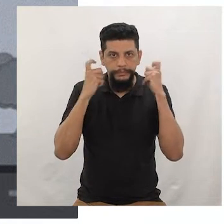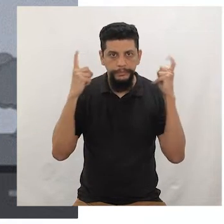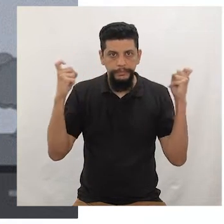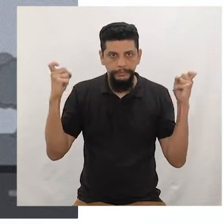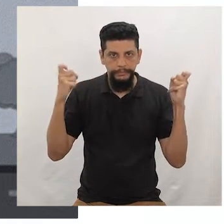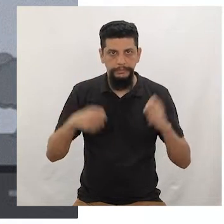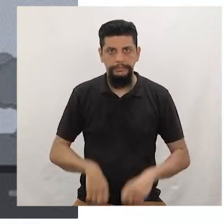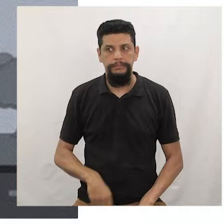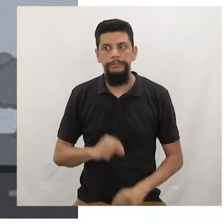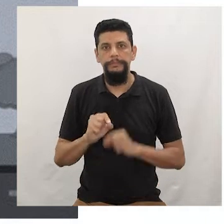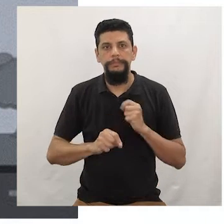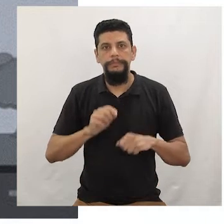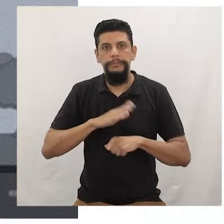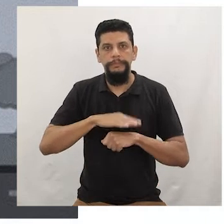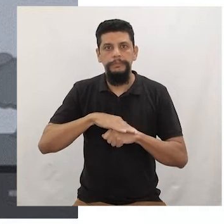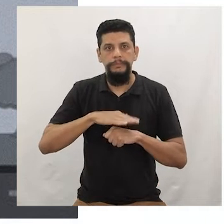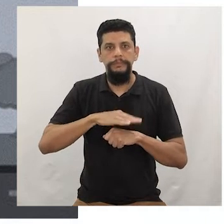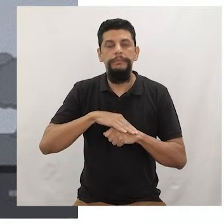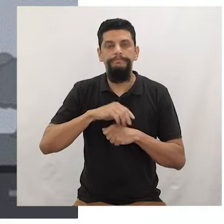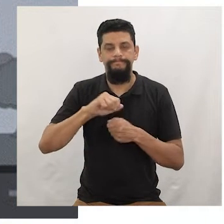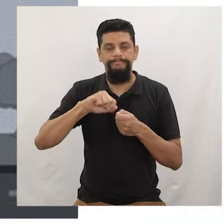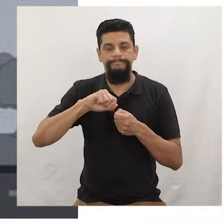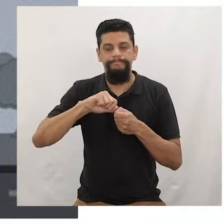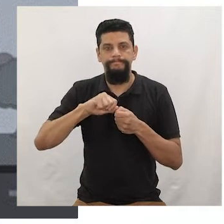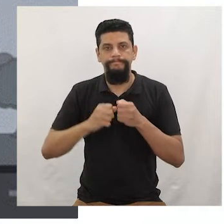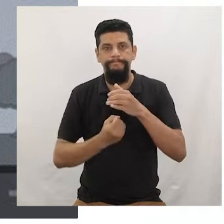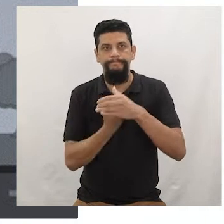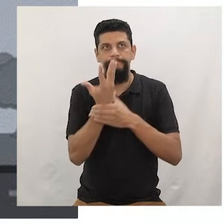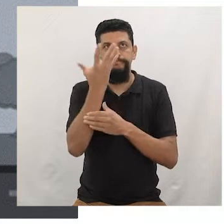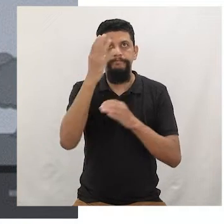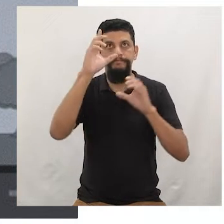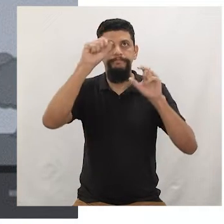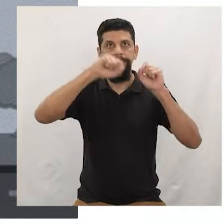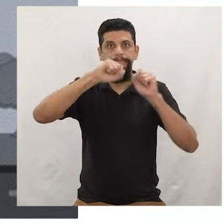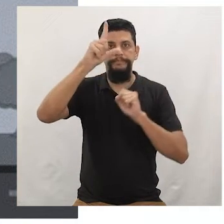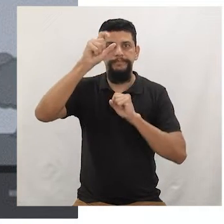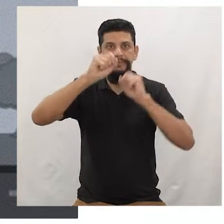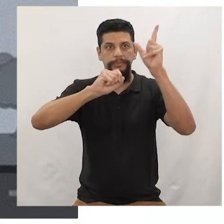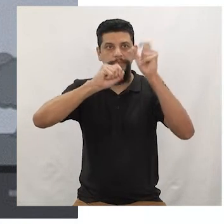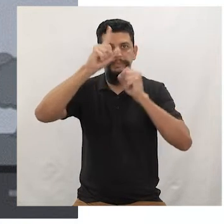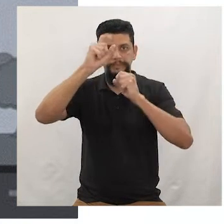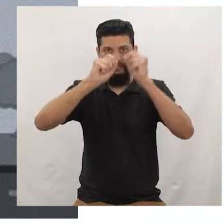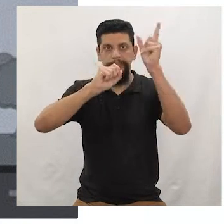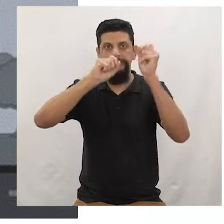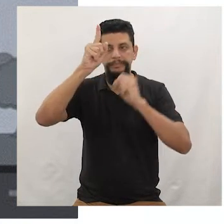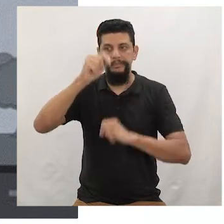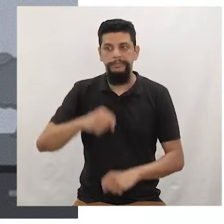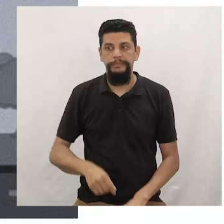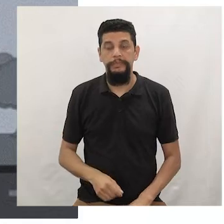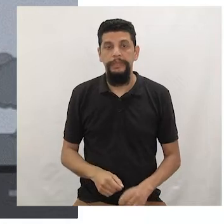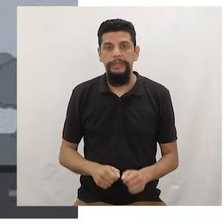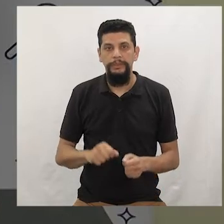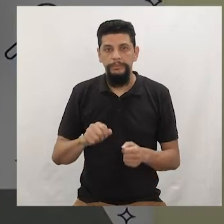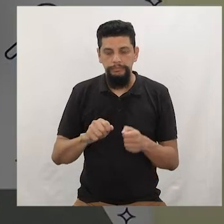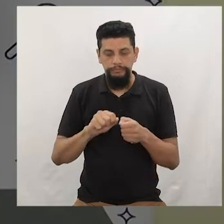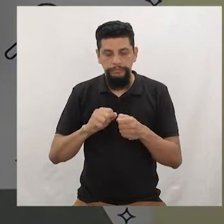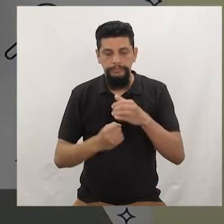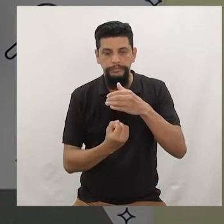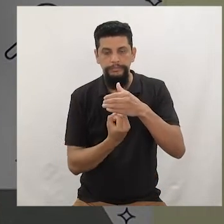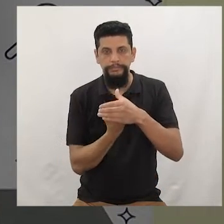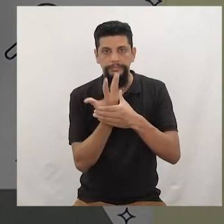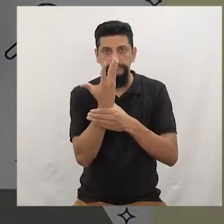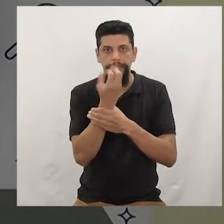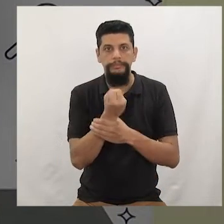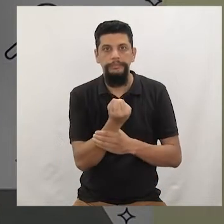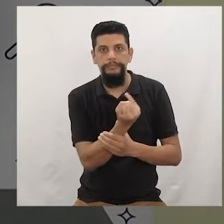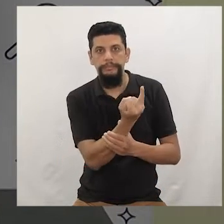né? E as estrelas, quando o céu está bem limpinho, que não tem nuvem,